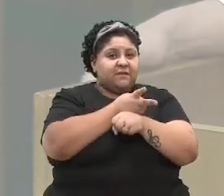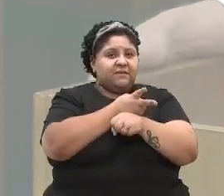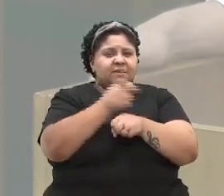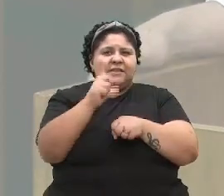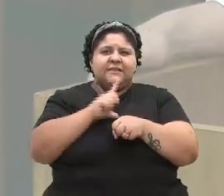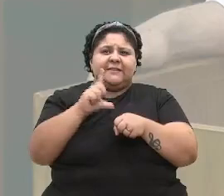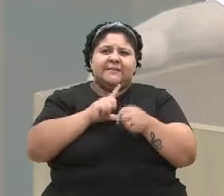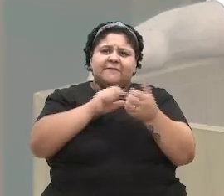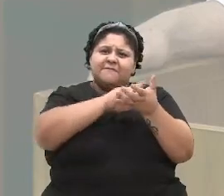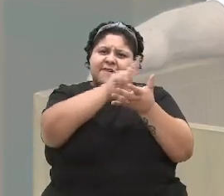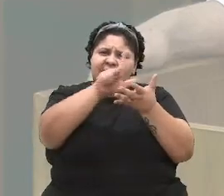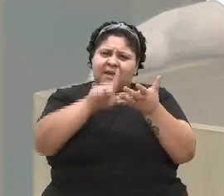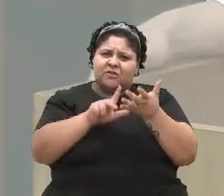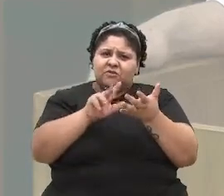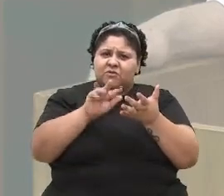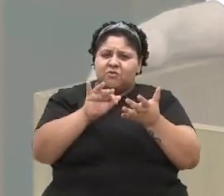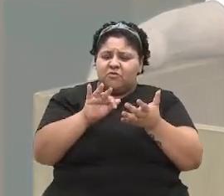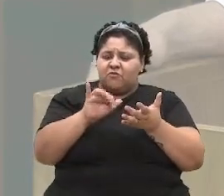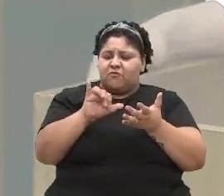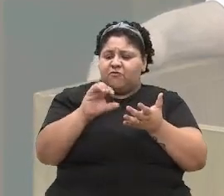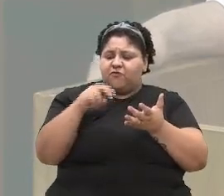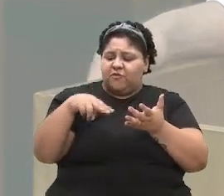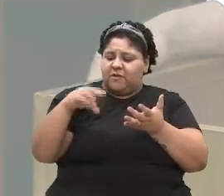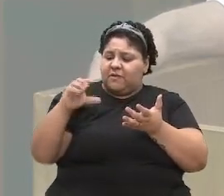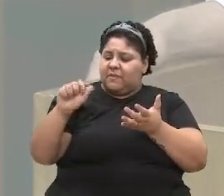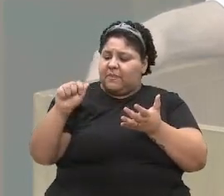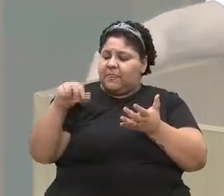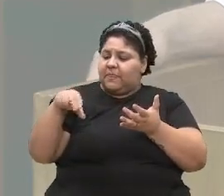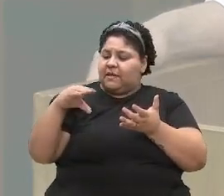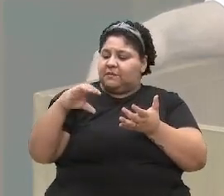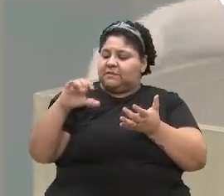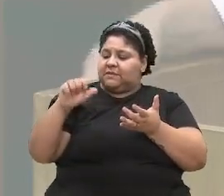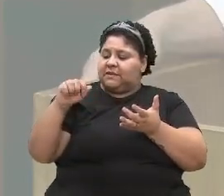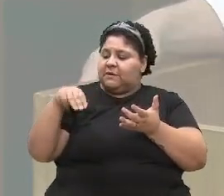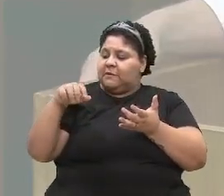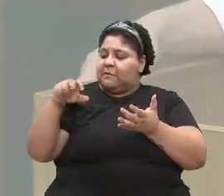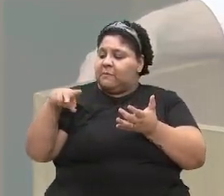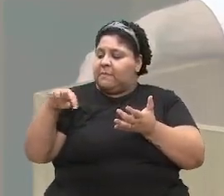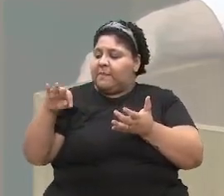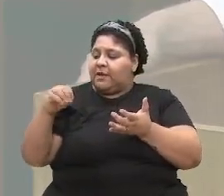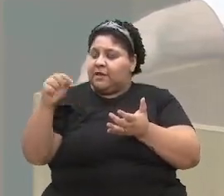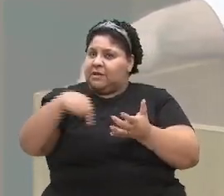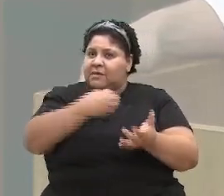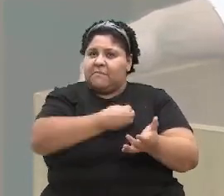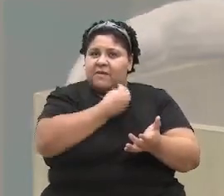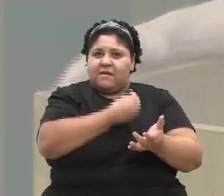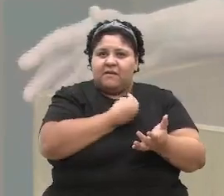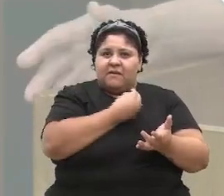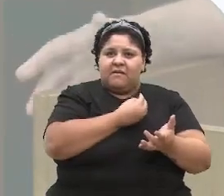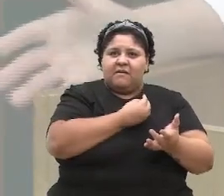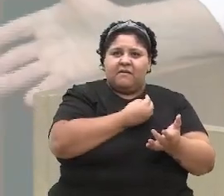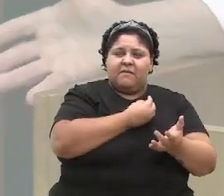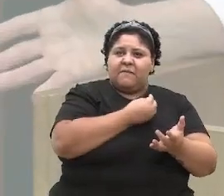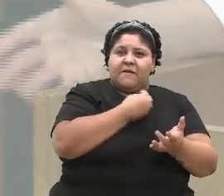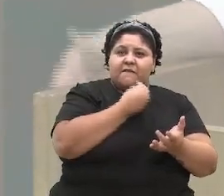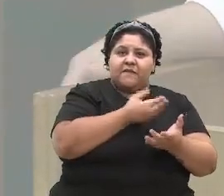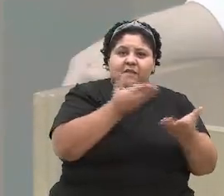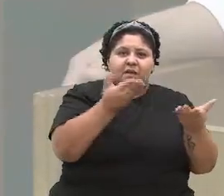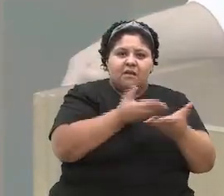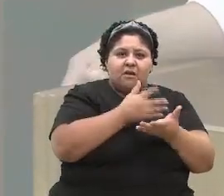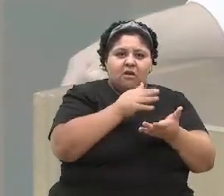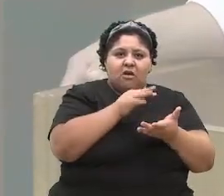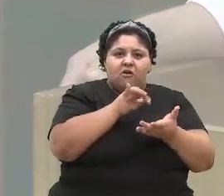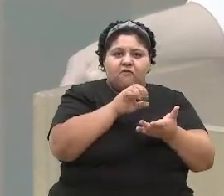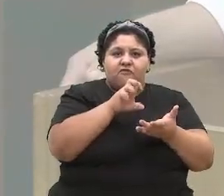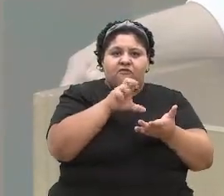vários financiamentos. Por isso que na minha vida é assim. Se não fosse o financiamento do FIES, a minha filha talvez não seria